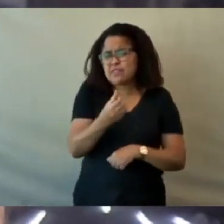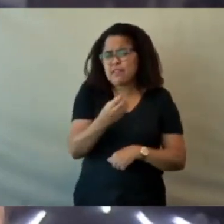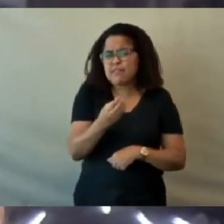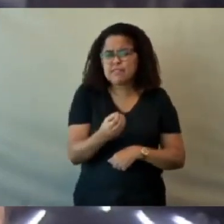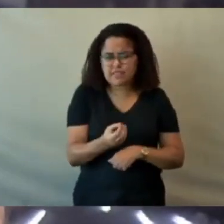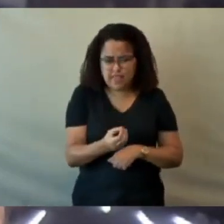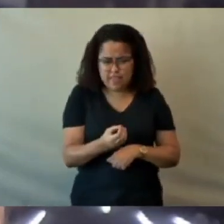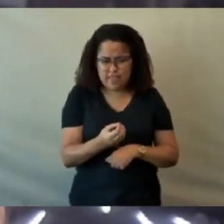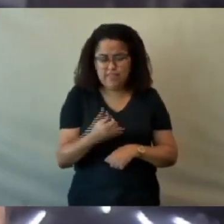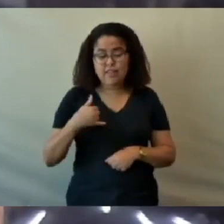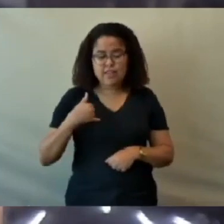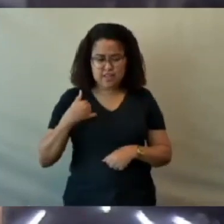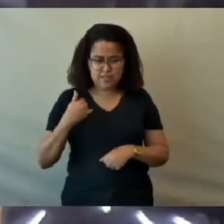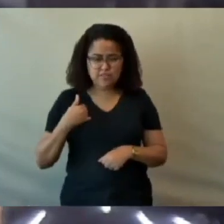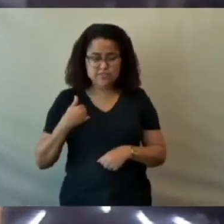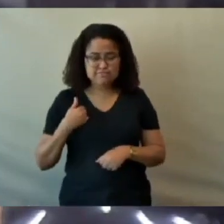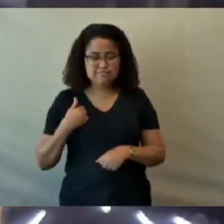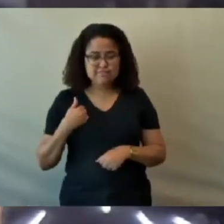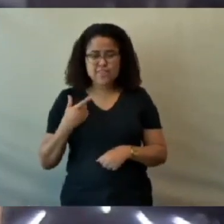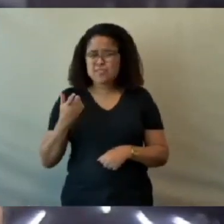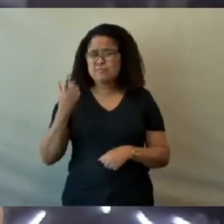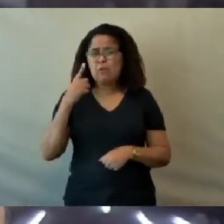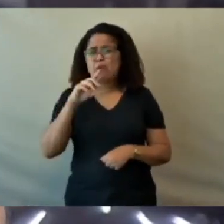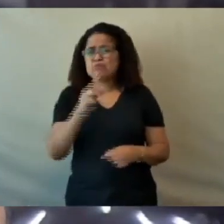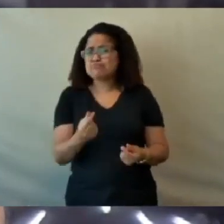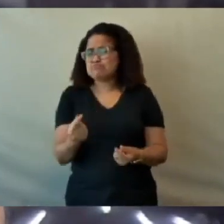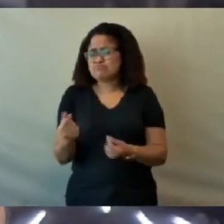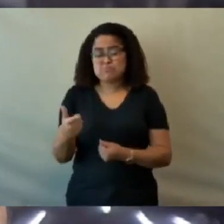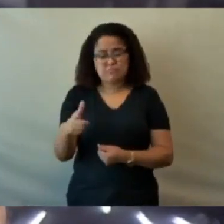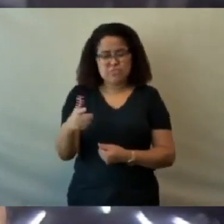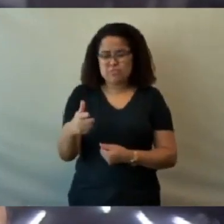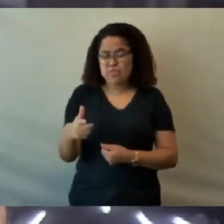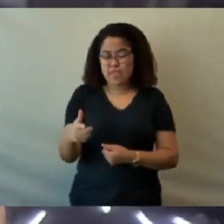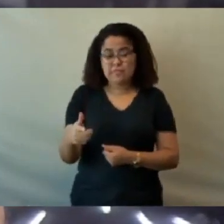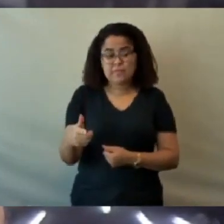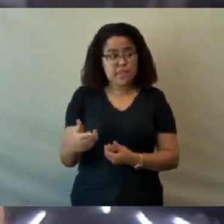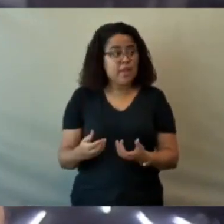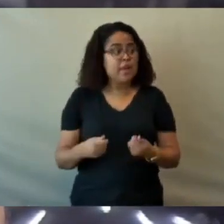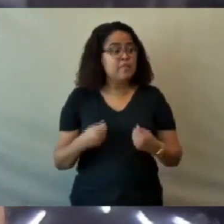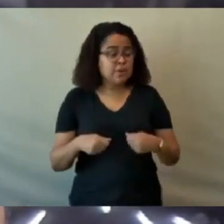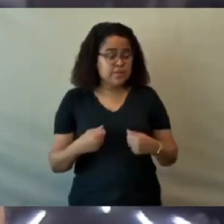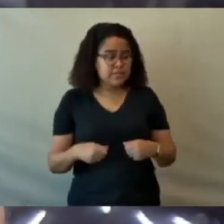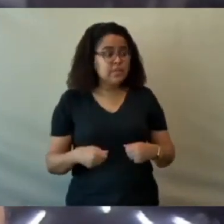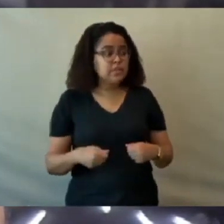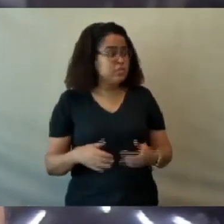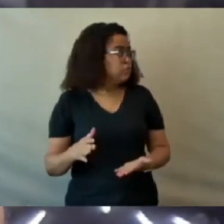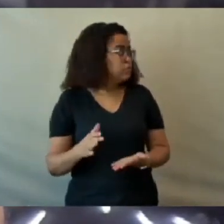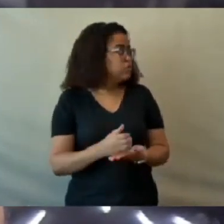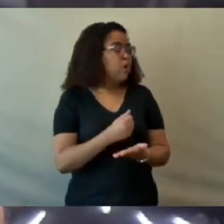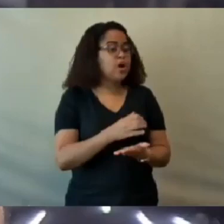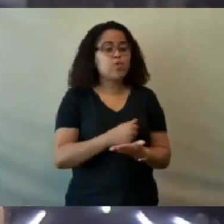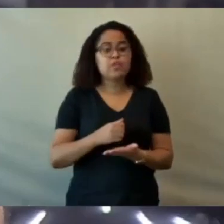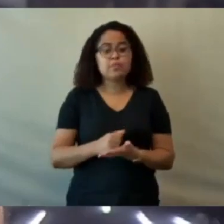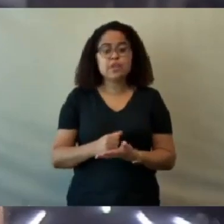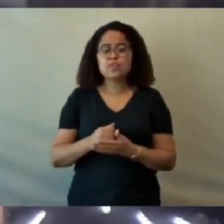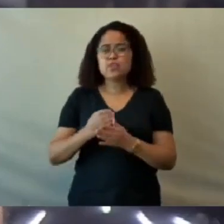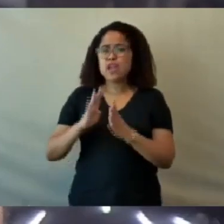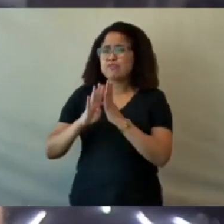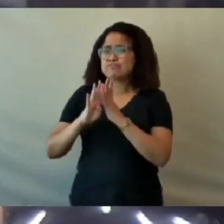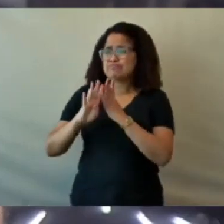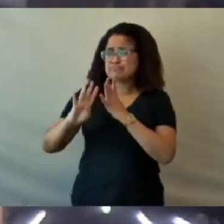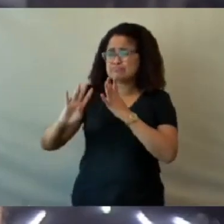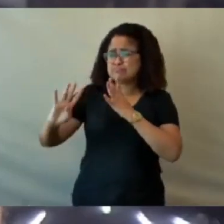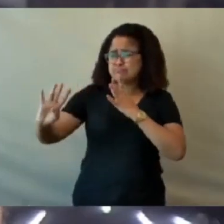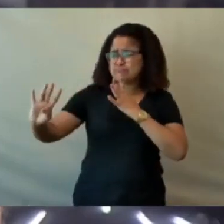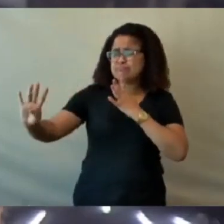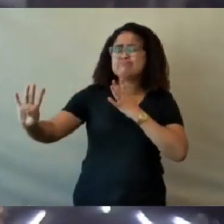condições alguma, precisam de um acolhimento e a fila está grande. É essa questão que a gente também